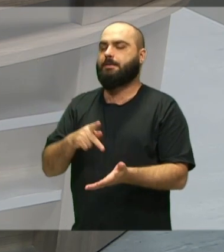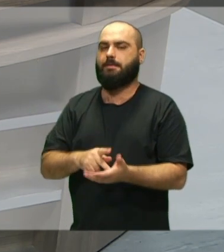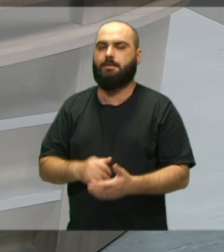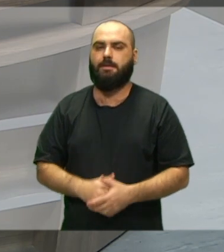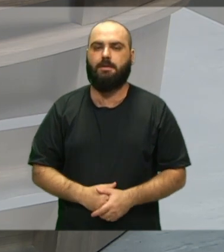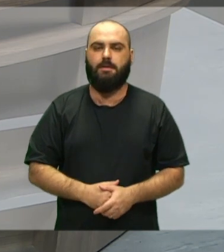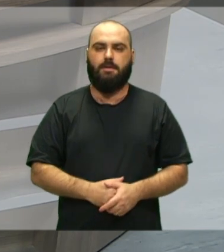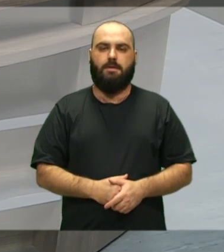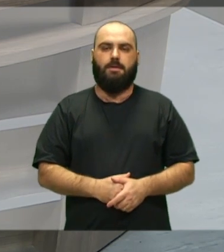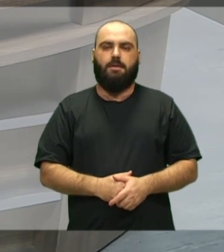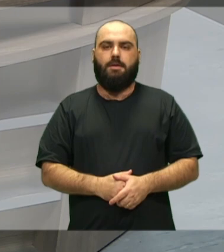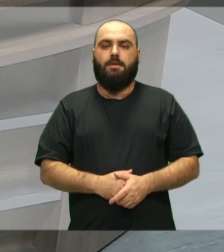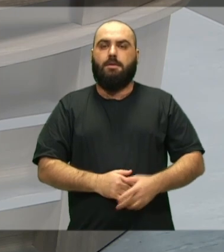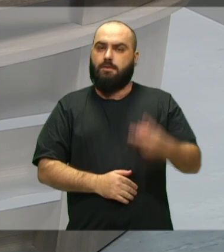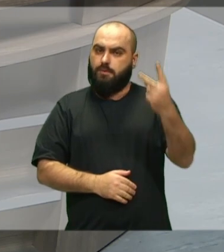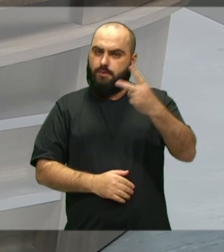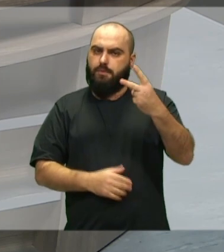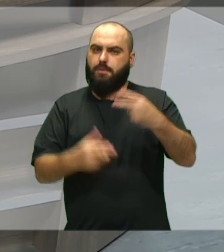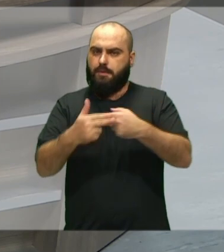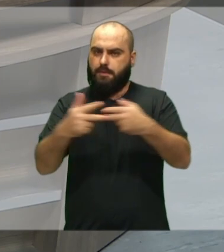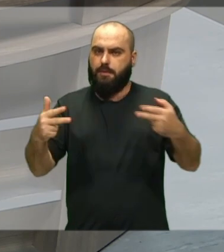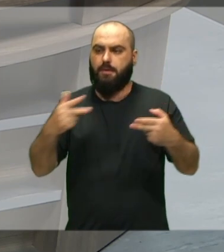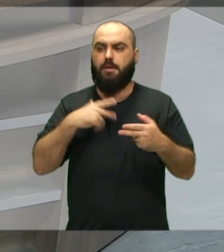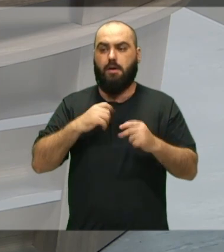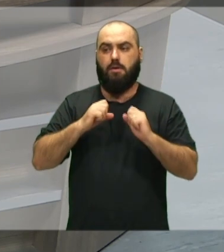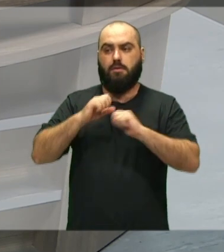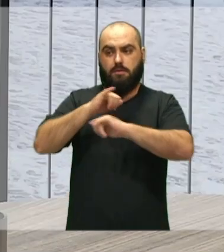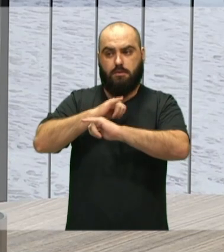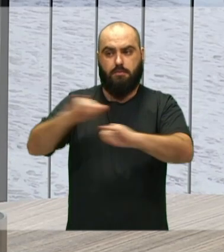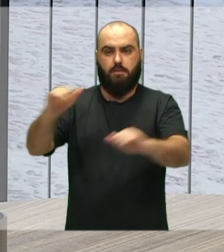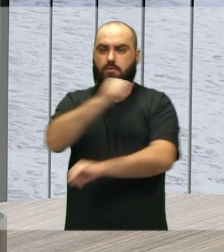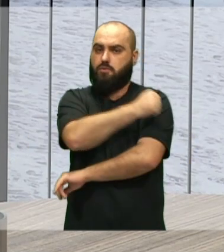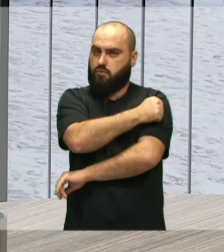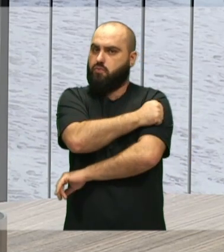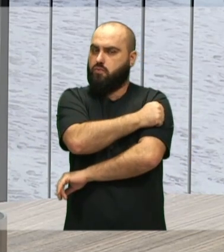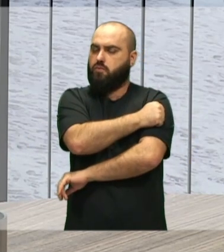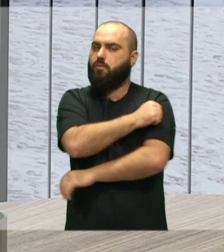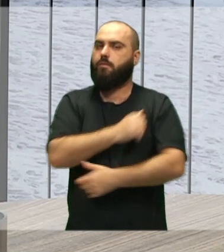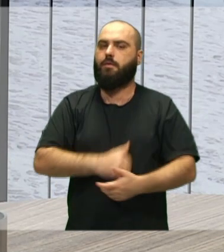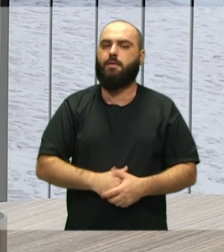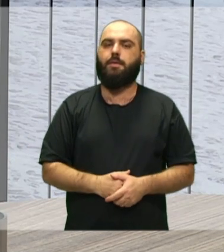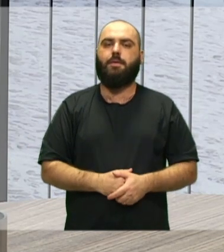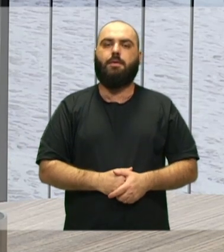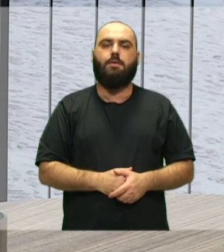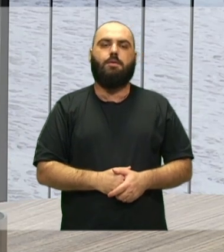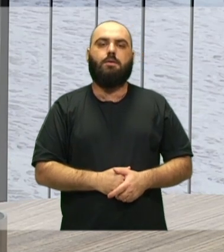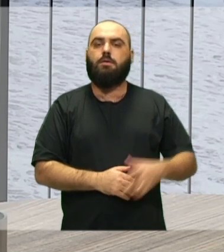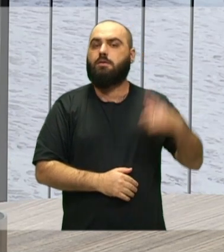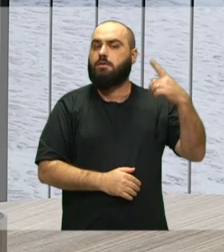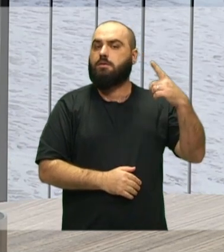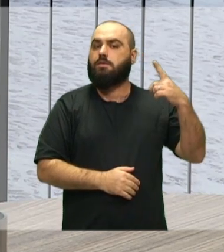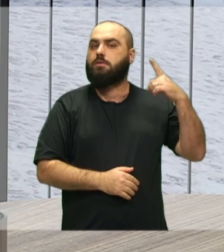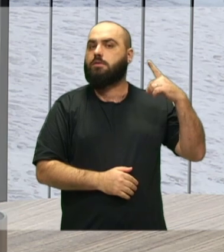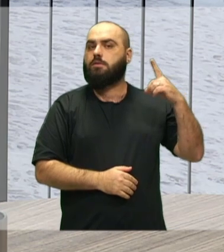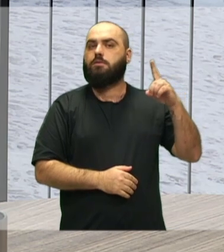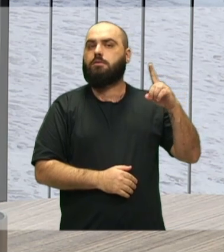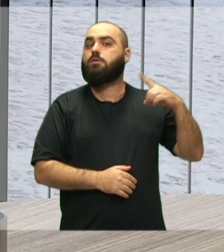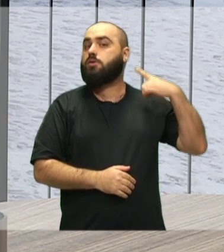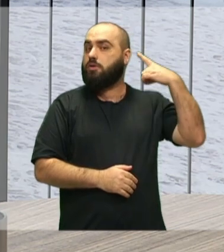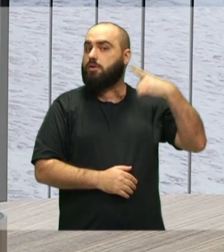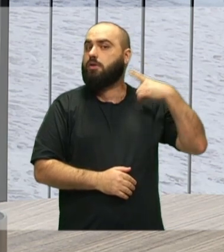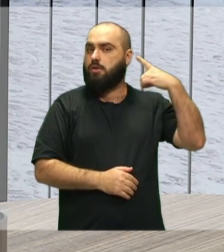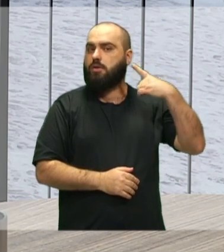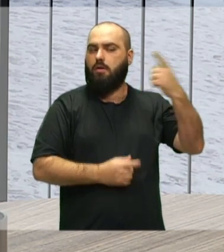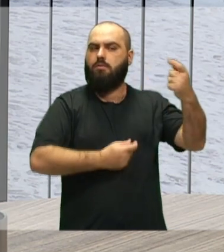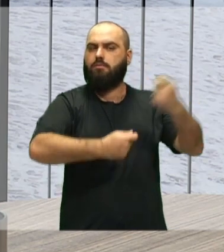eu já vou pegar até uma parte fora. Eu falo para meus alunos que a gente começa, né, no começo do direito administrativo, a gente fala do regime jurídico.